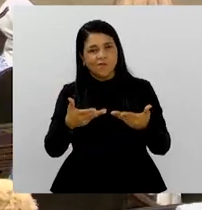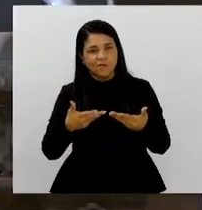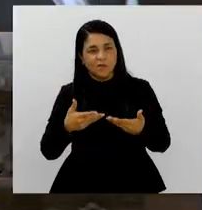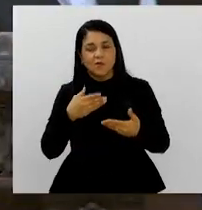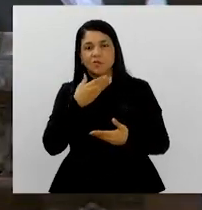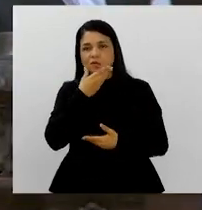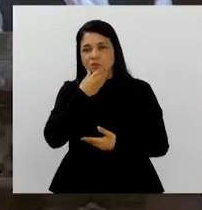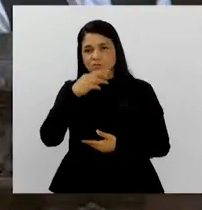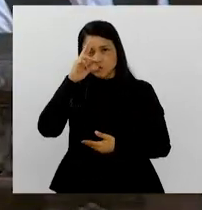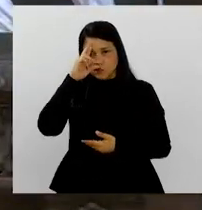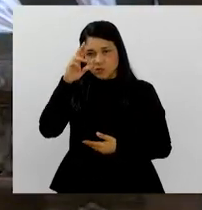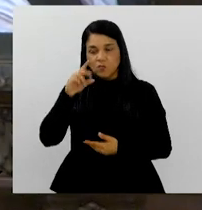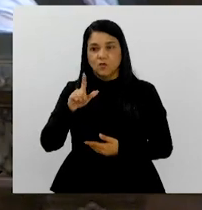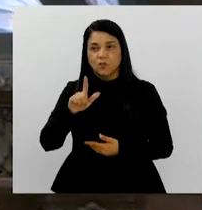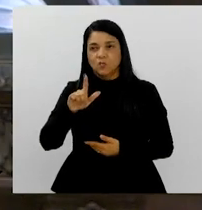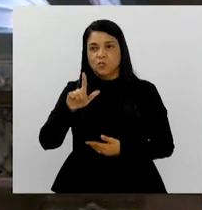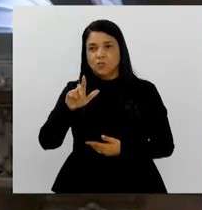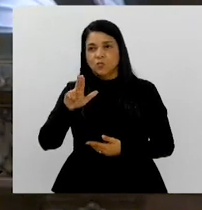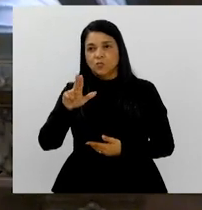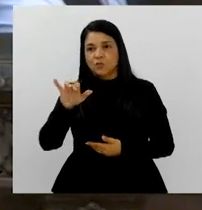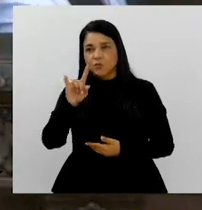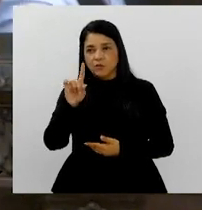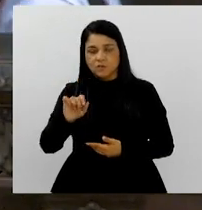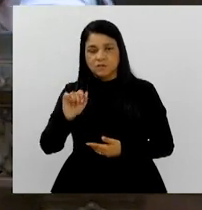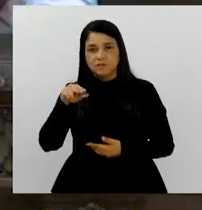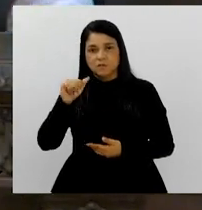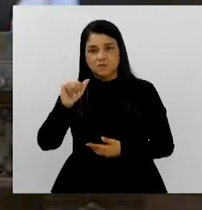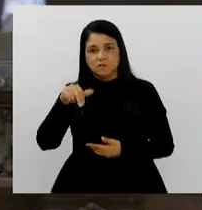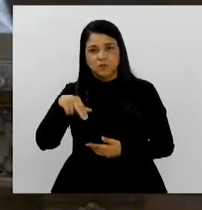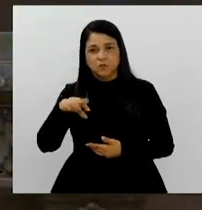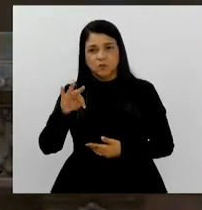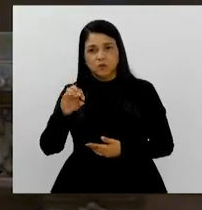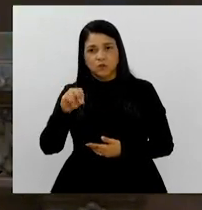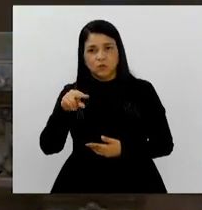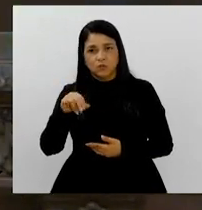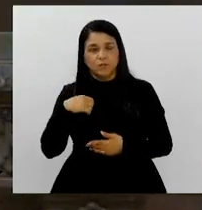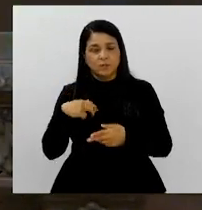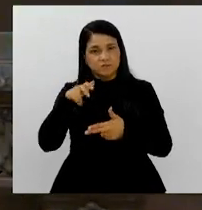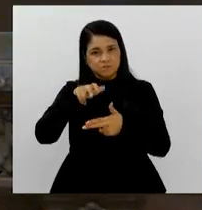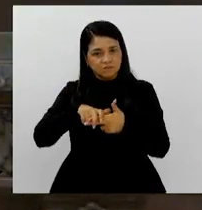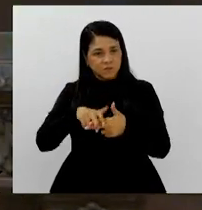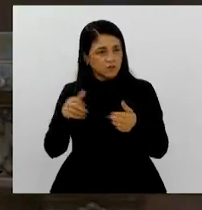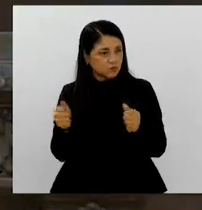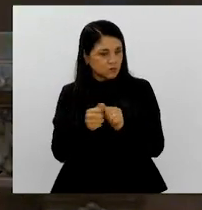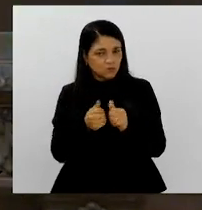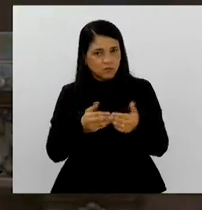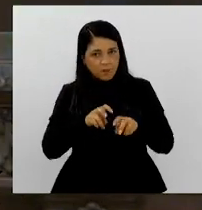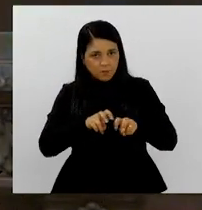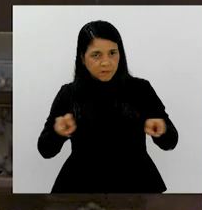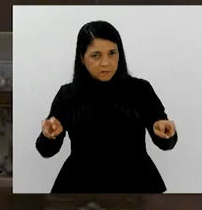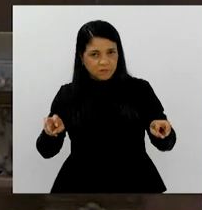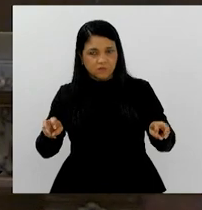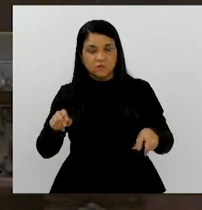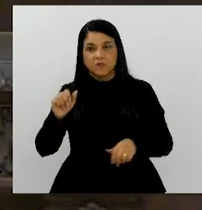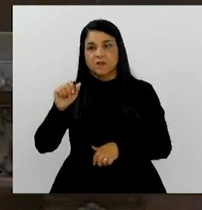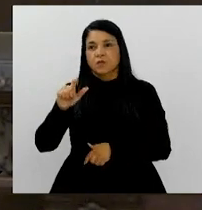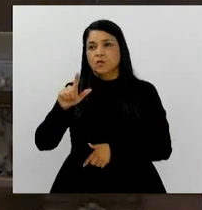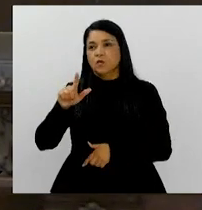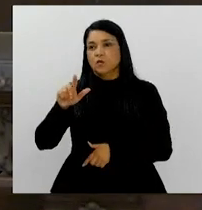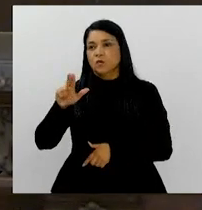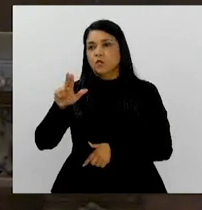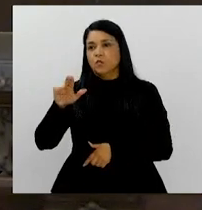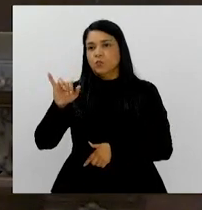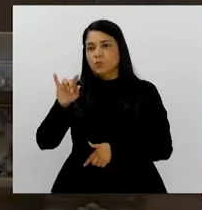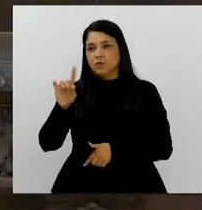Luiz Antônio Pilar para ele compor aqui o dispositivo junto conosco. O senhor Luiz Antônio Pilar, ele